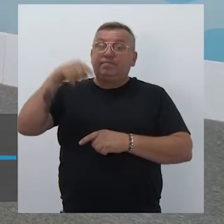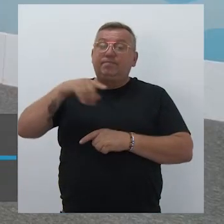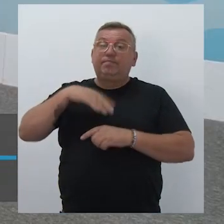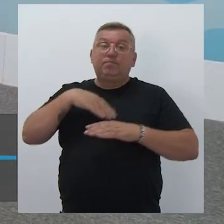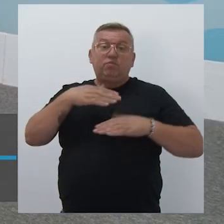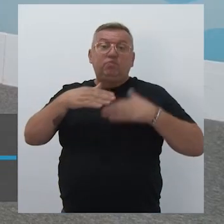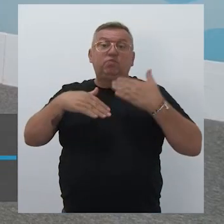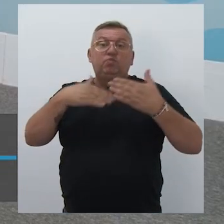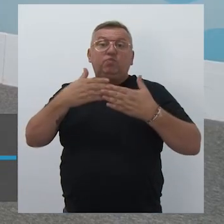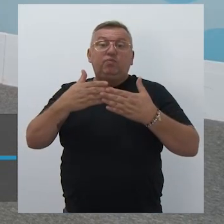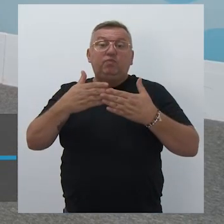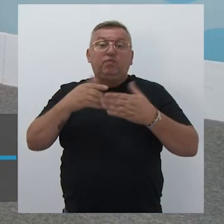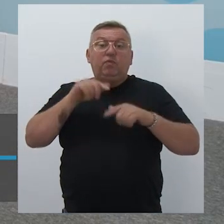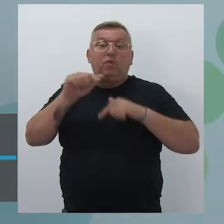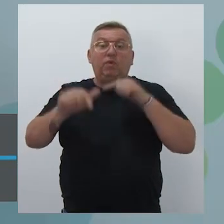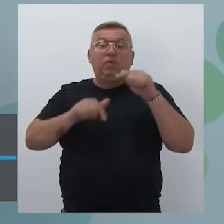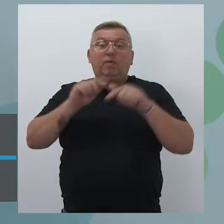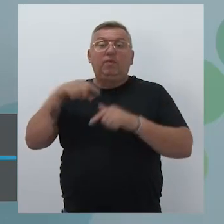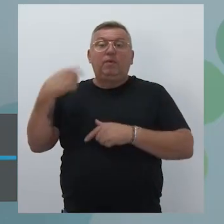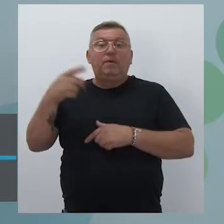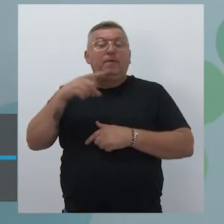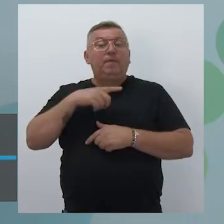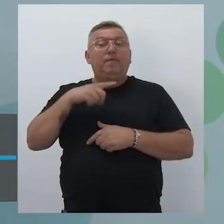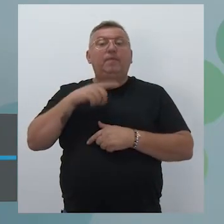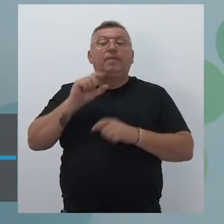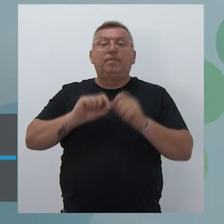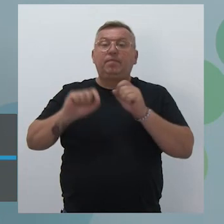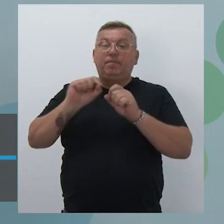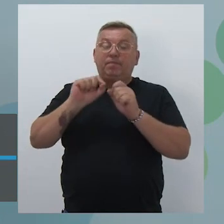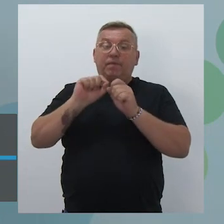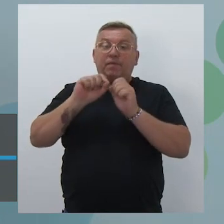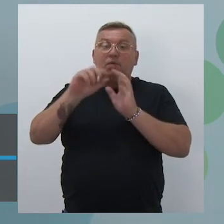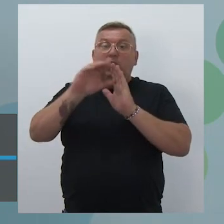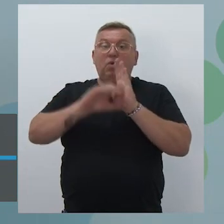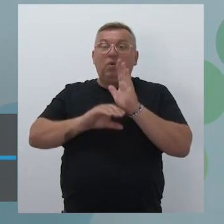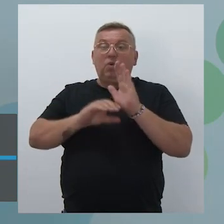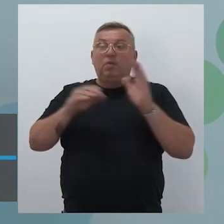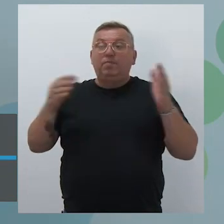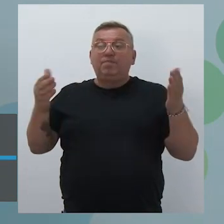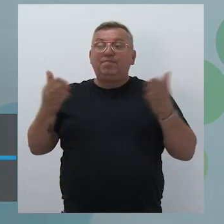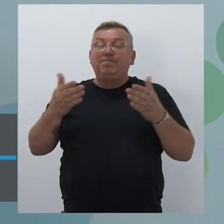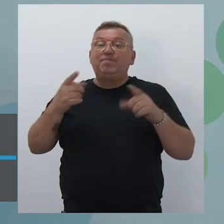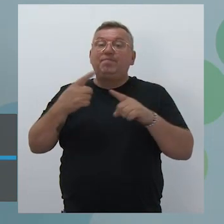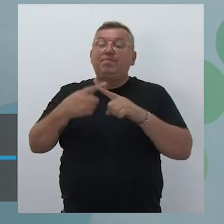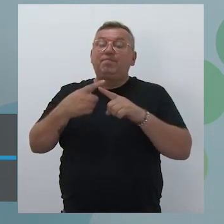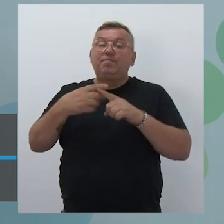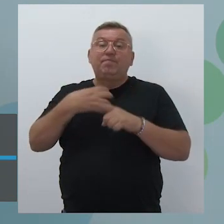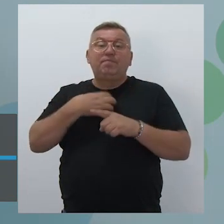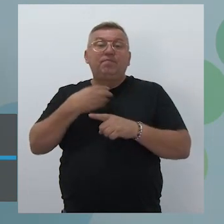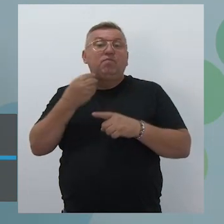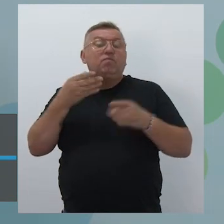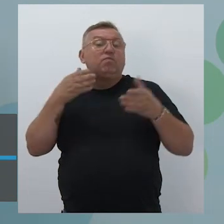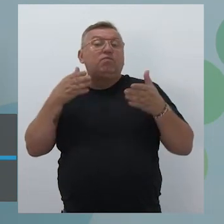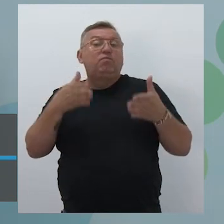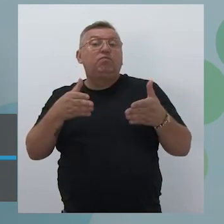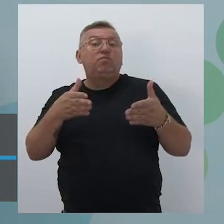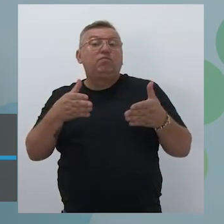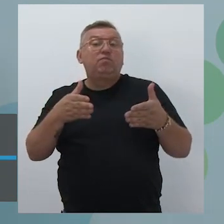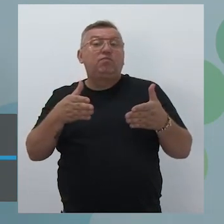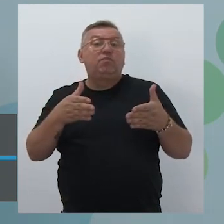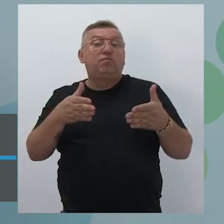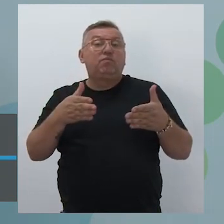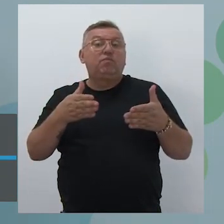processo de trabalho que nós tivemos na elaboração do currículo. E a forma como cada um aborda, não é?